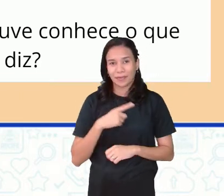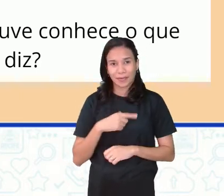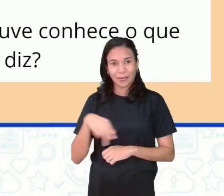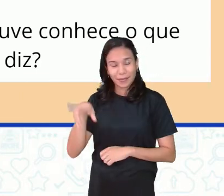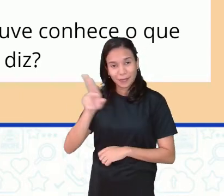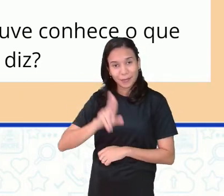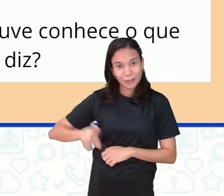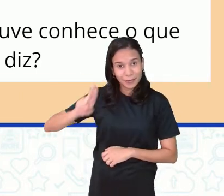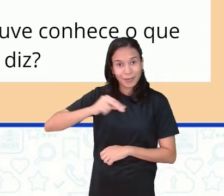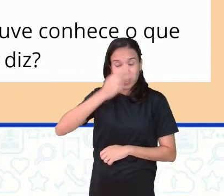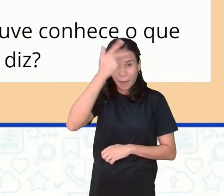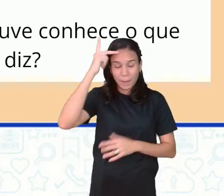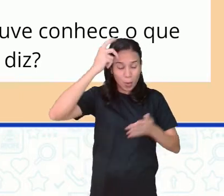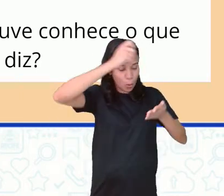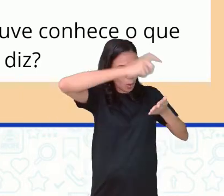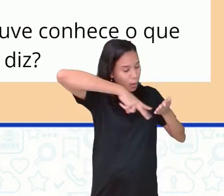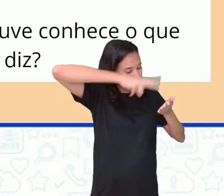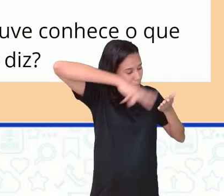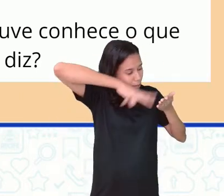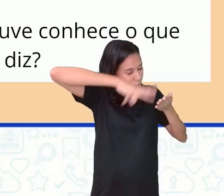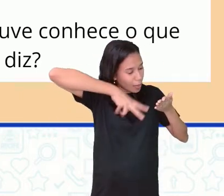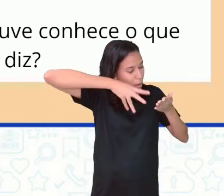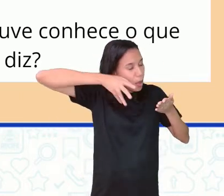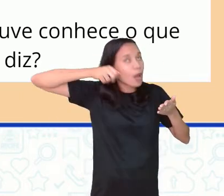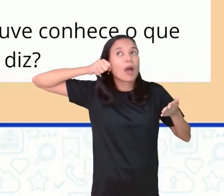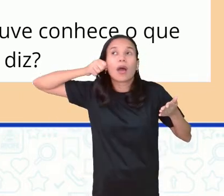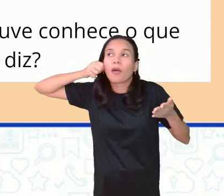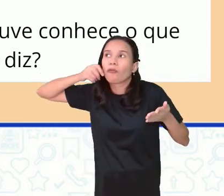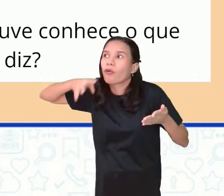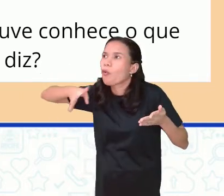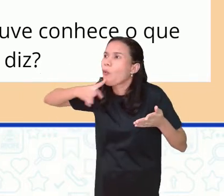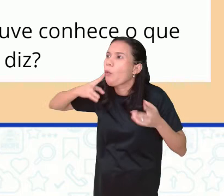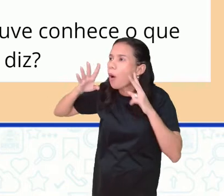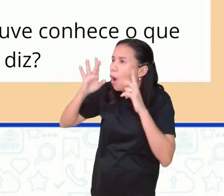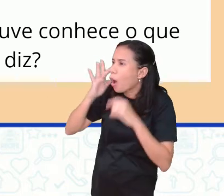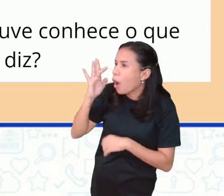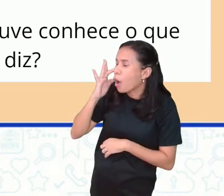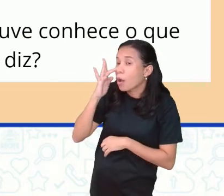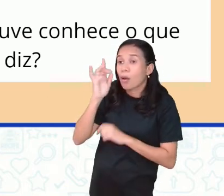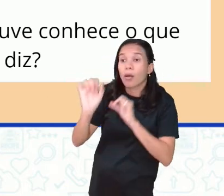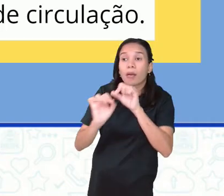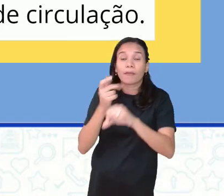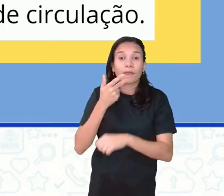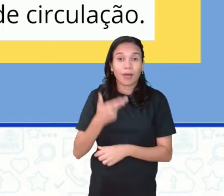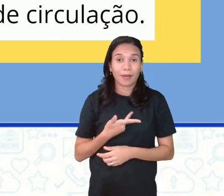produzi-lo? A pessoa que lê, ouve, conhece ou o que você diz?